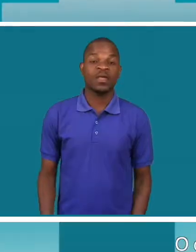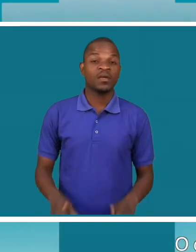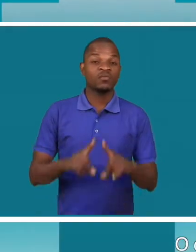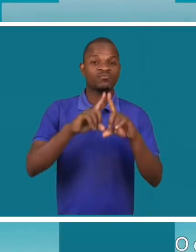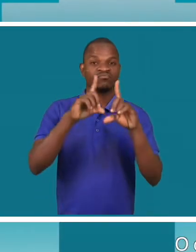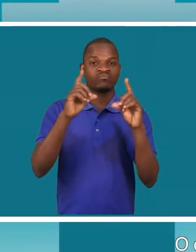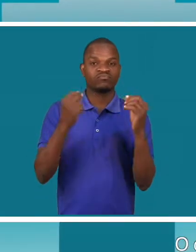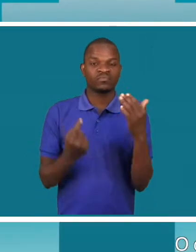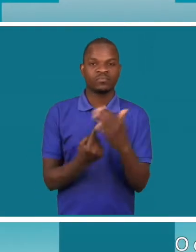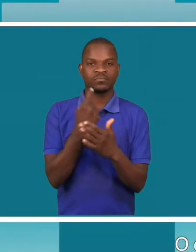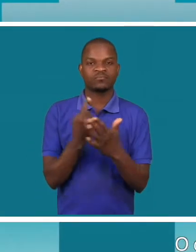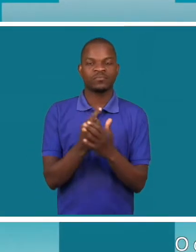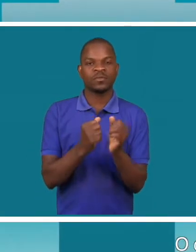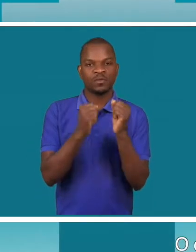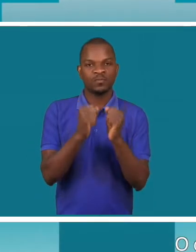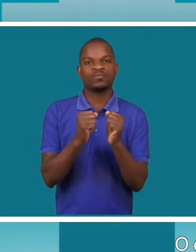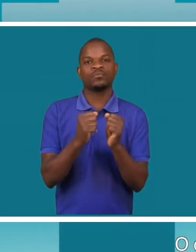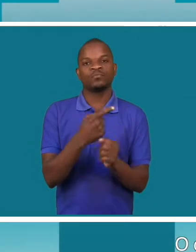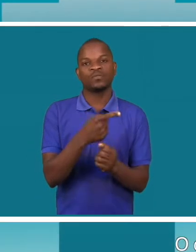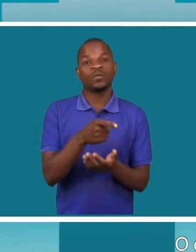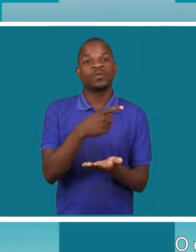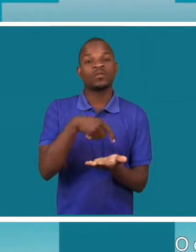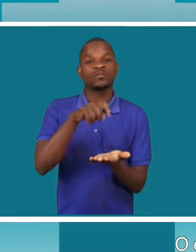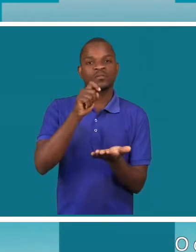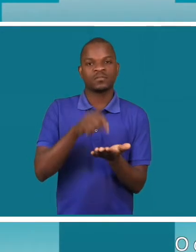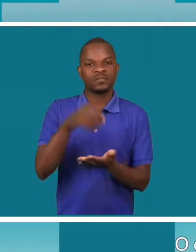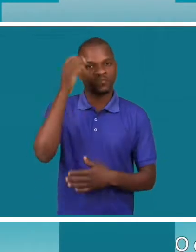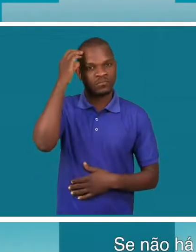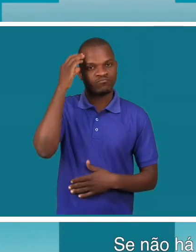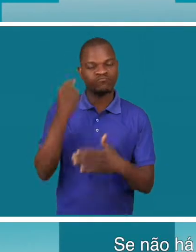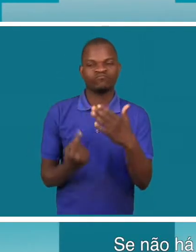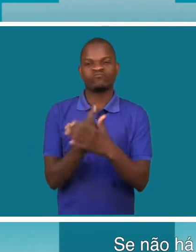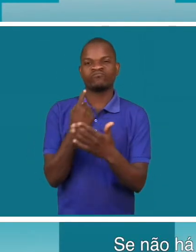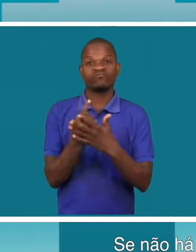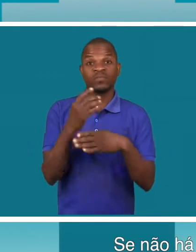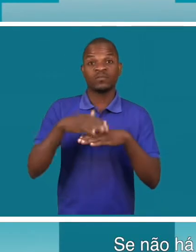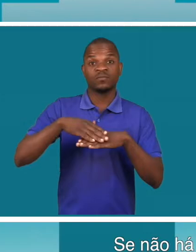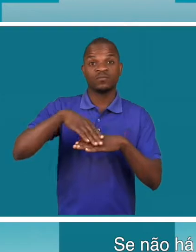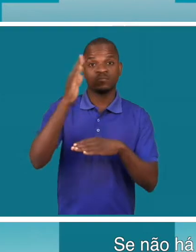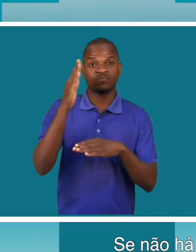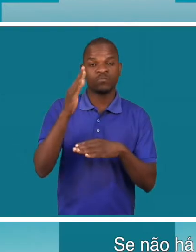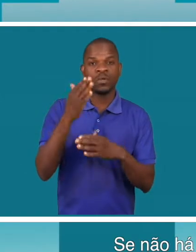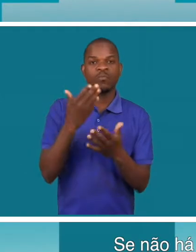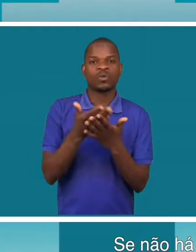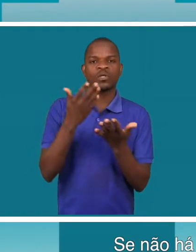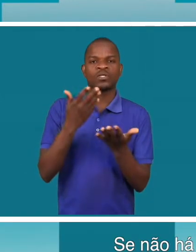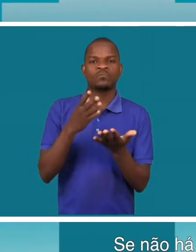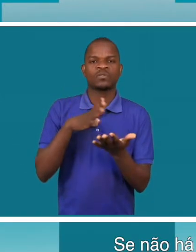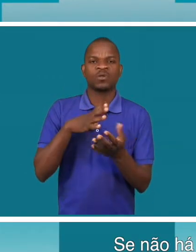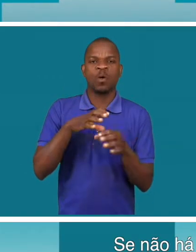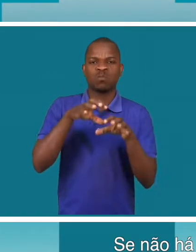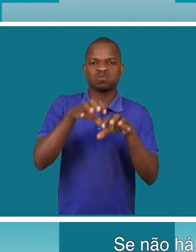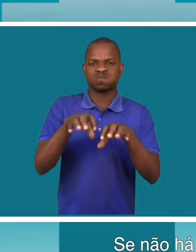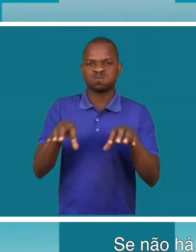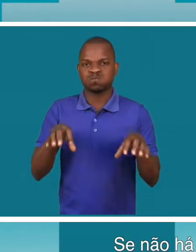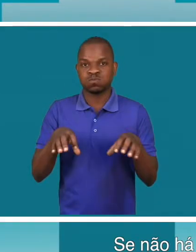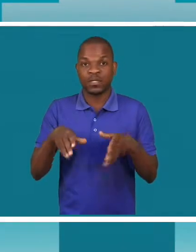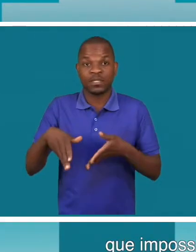o cenário é este nas artérias da cidade uma putz se não há buracos há